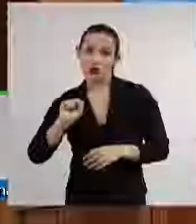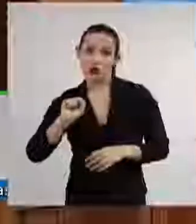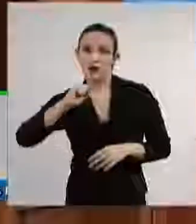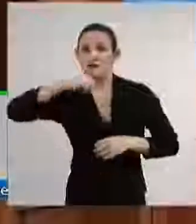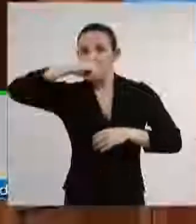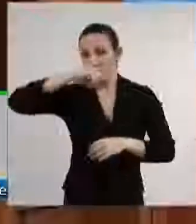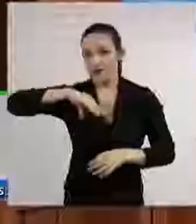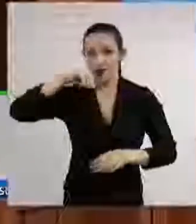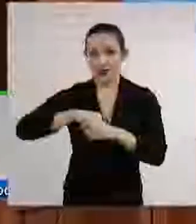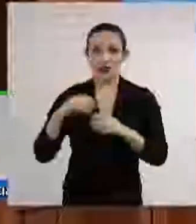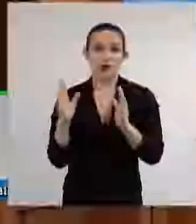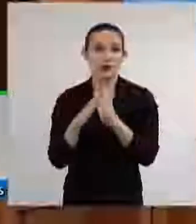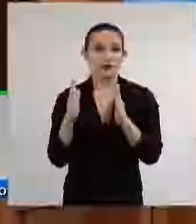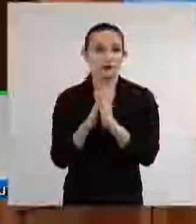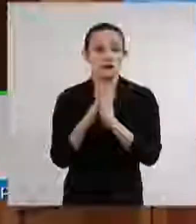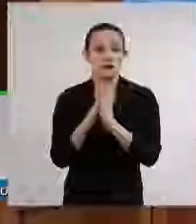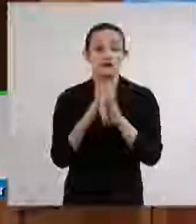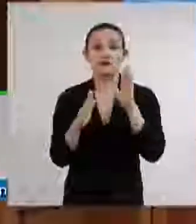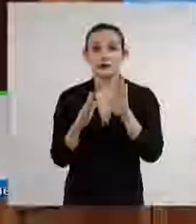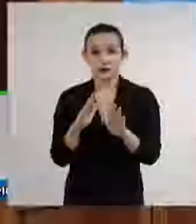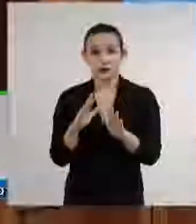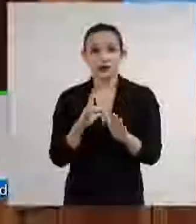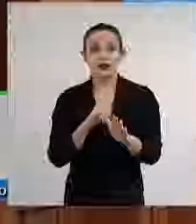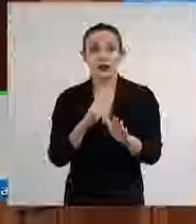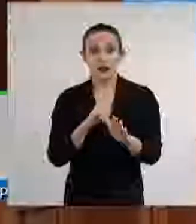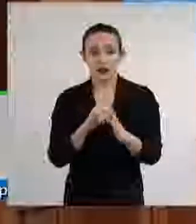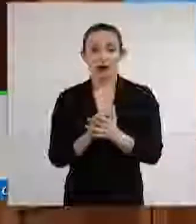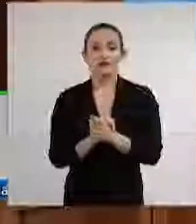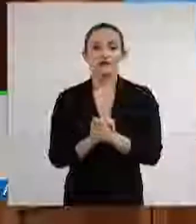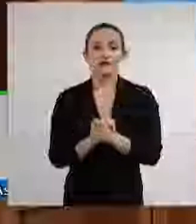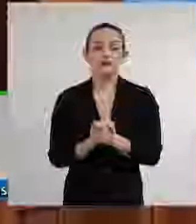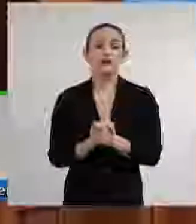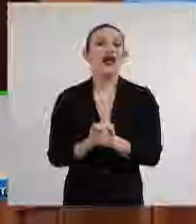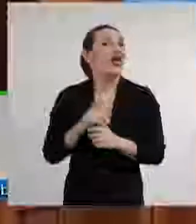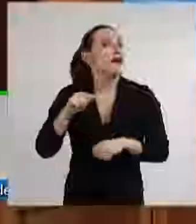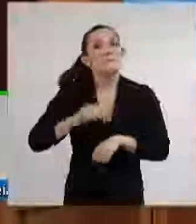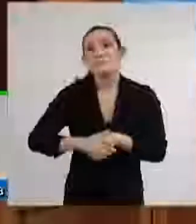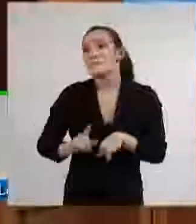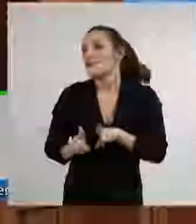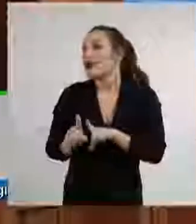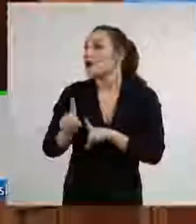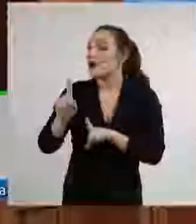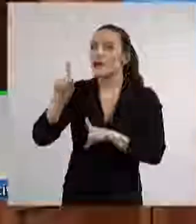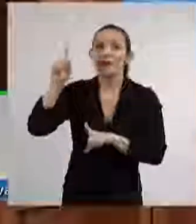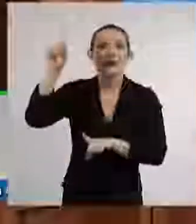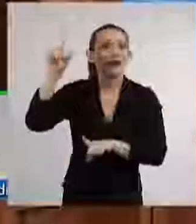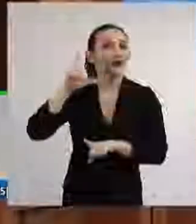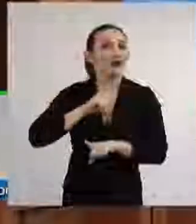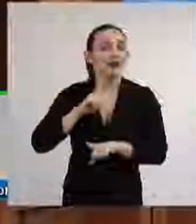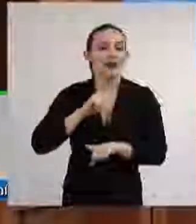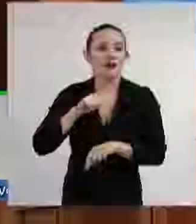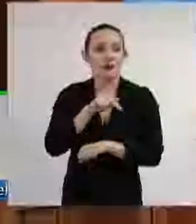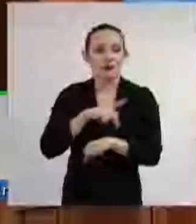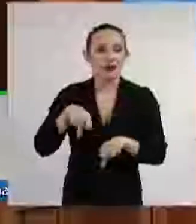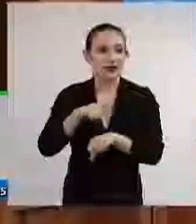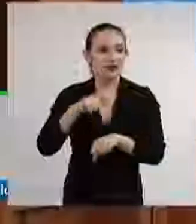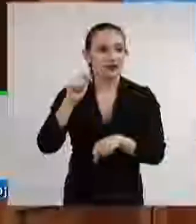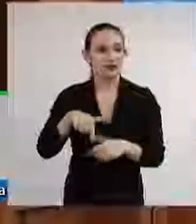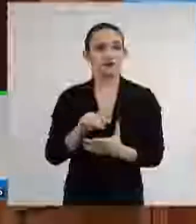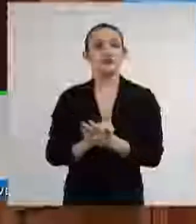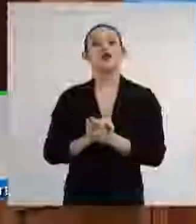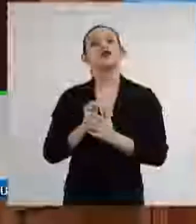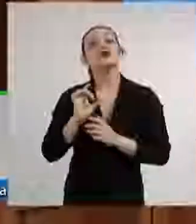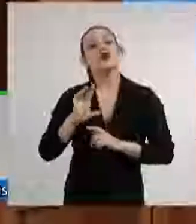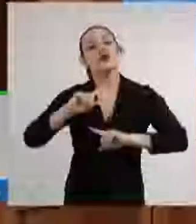violência doméstica a cada 100 mil mulheres. É o maior índice proporcional do país. Logo